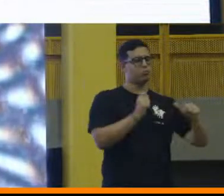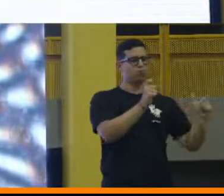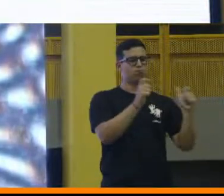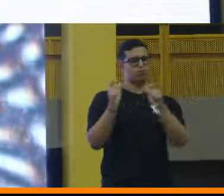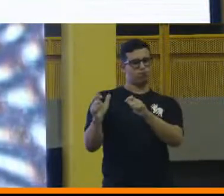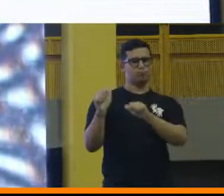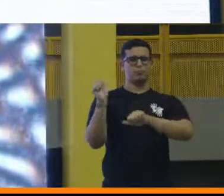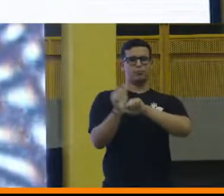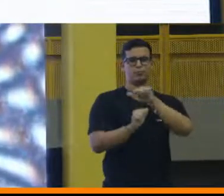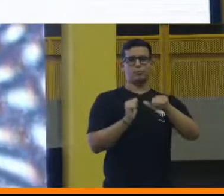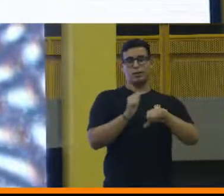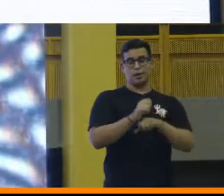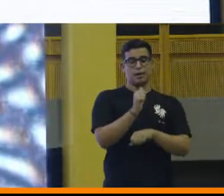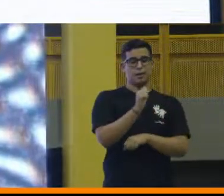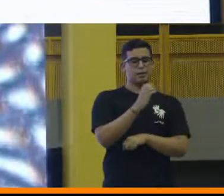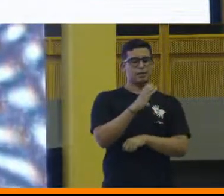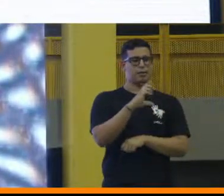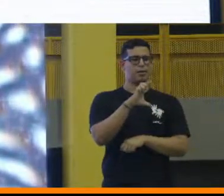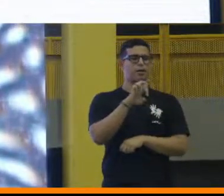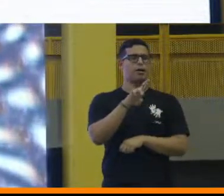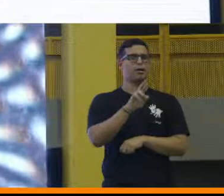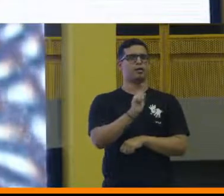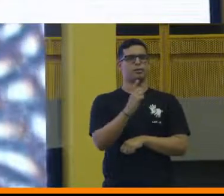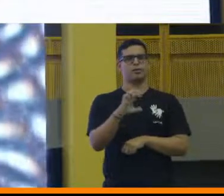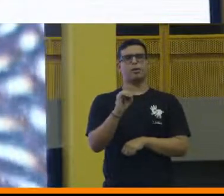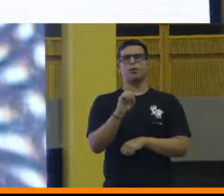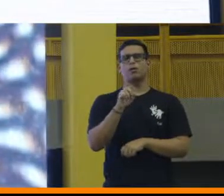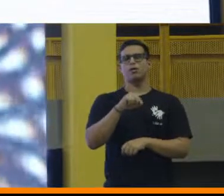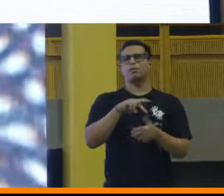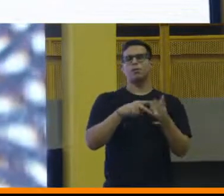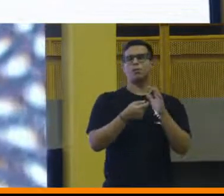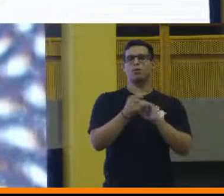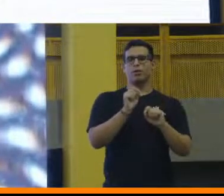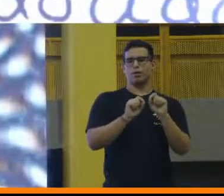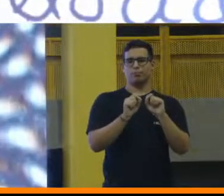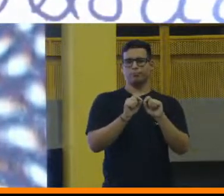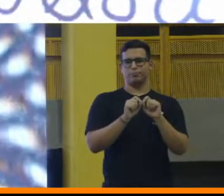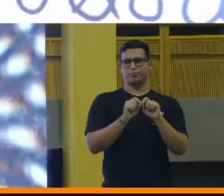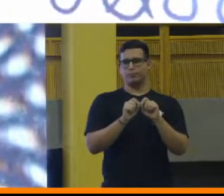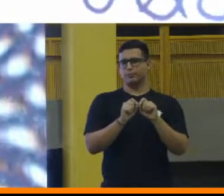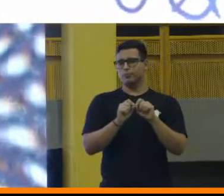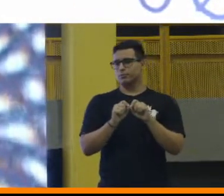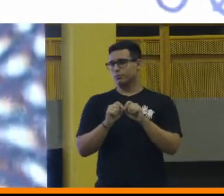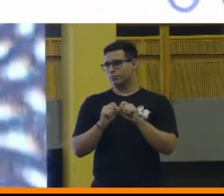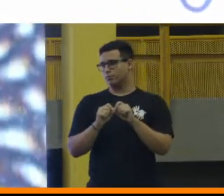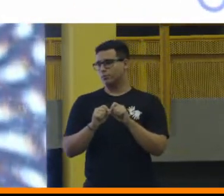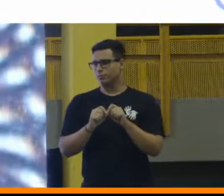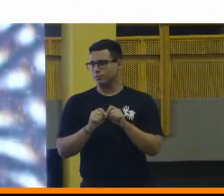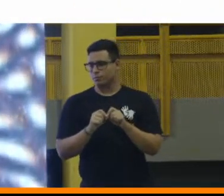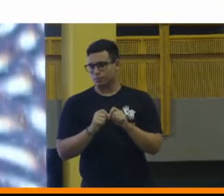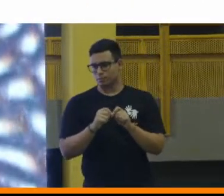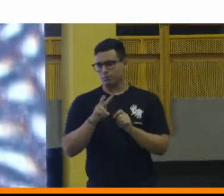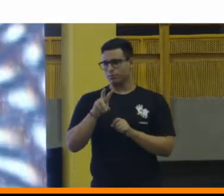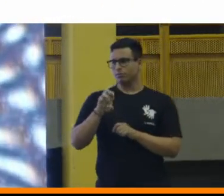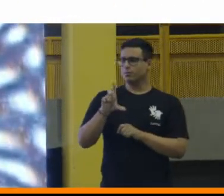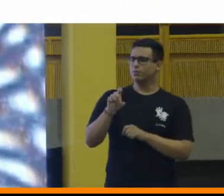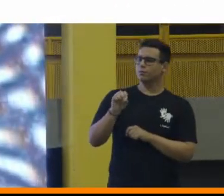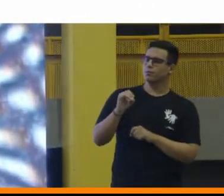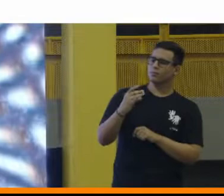de velocidade. Eu sei que não é do tempo de vocês, mas marcou minha infância.